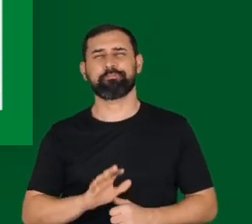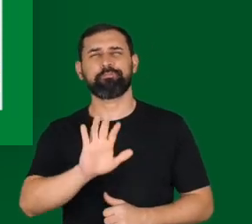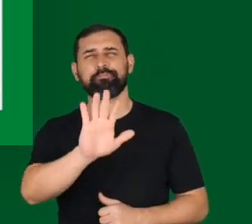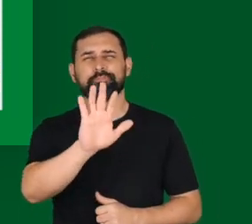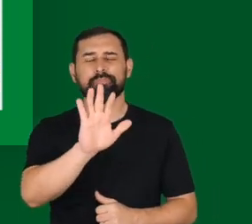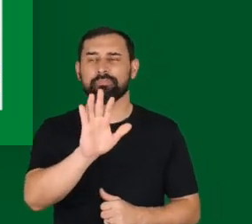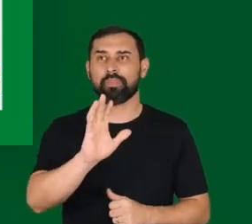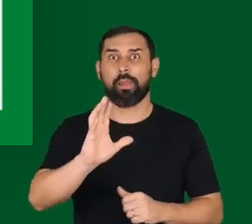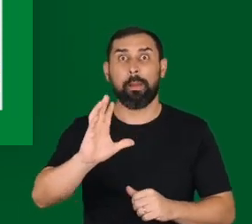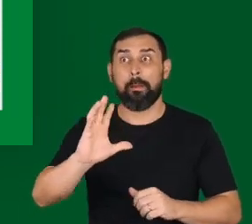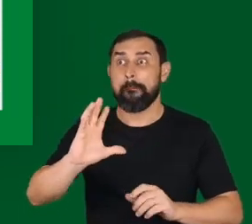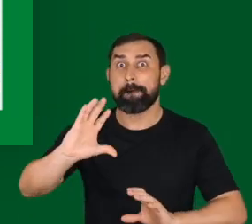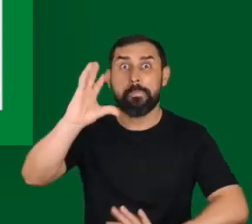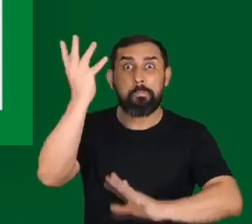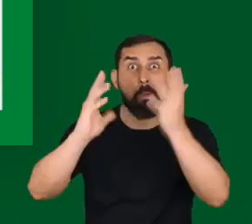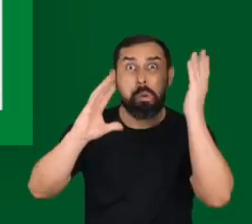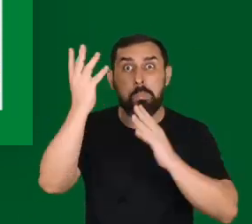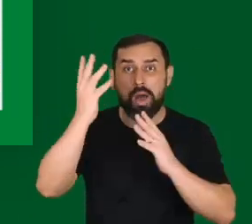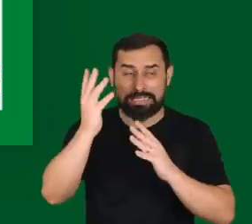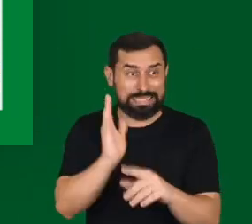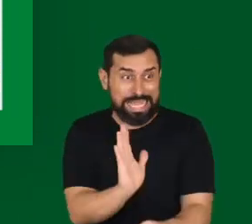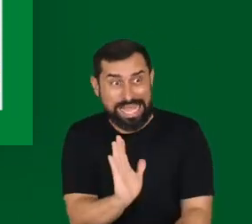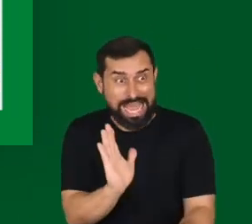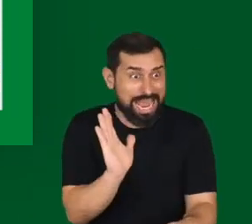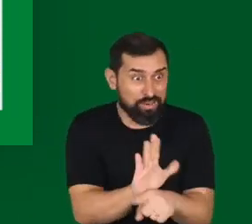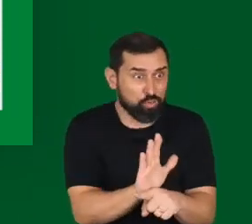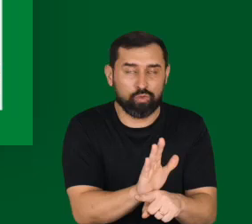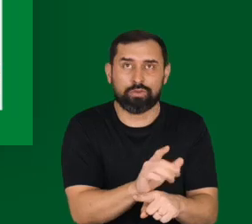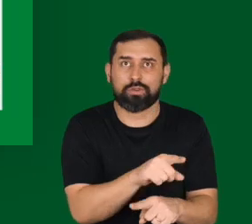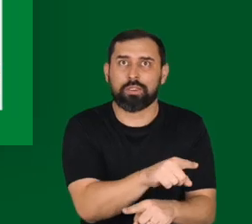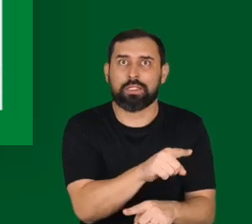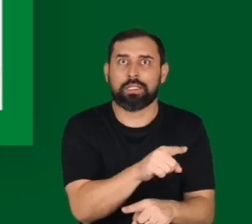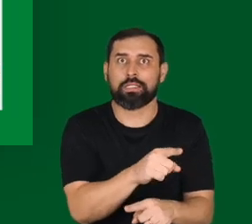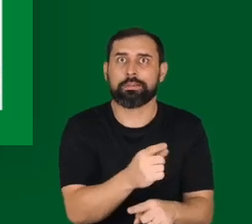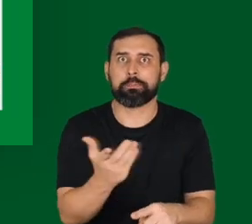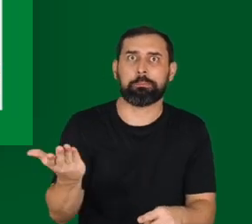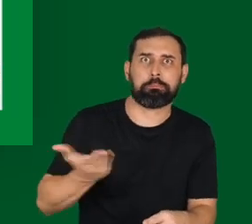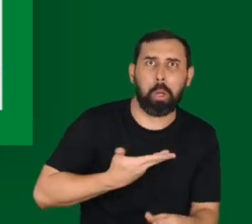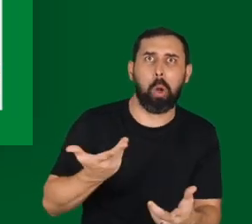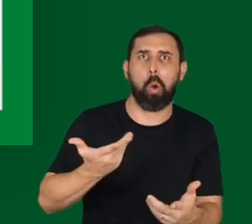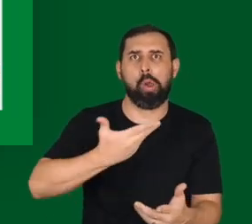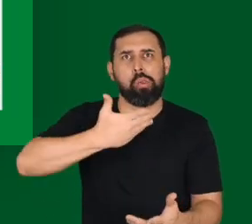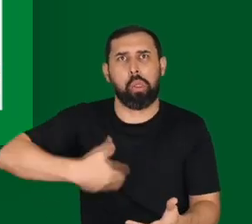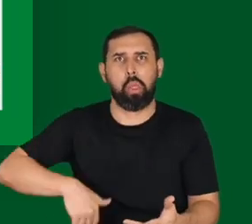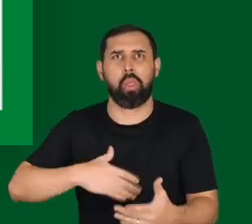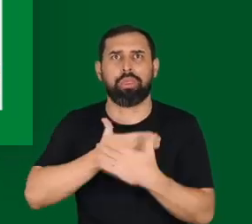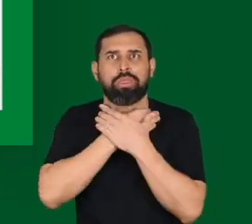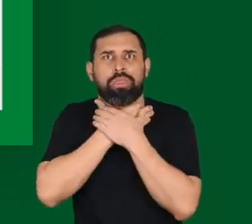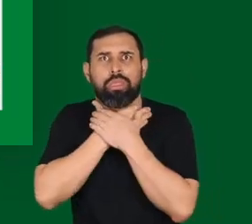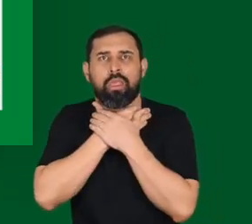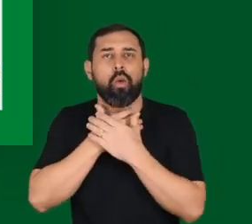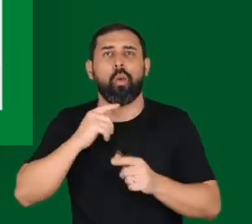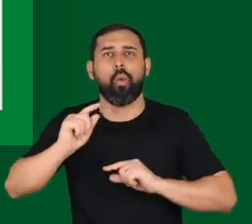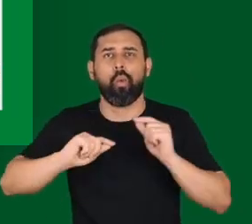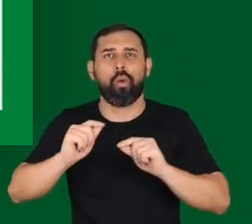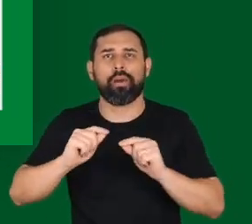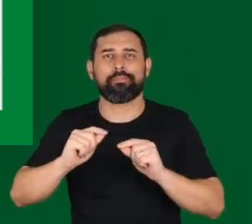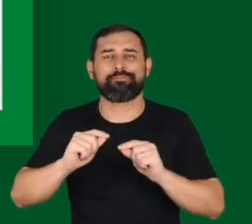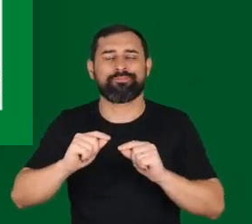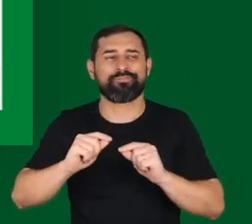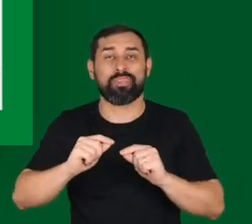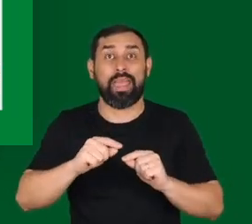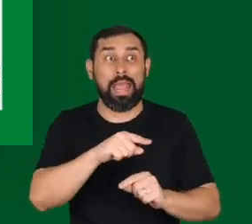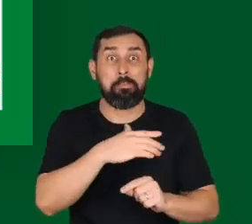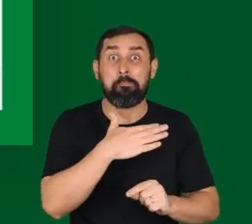qual é a causa, as causas de maior insucesso na reanimação no paciente traumatizado pediátrico?